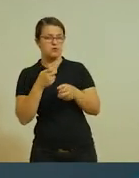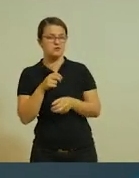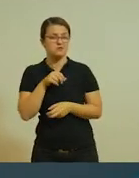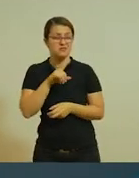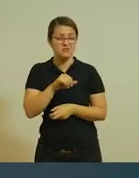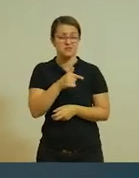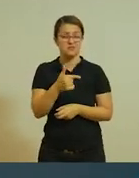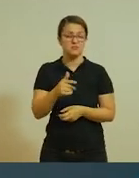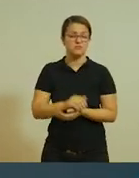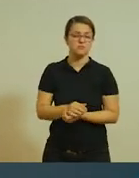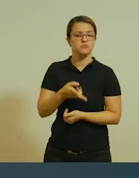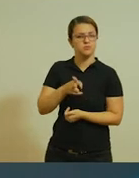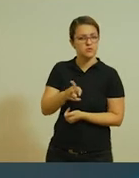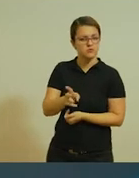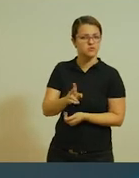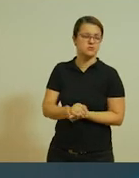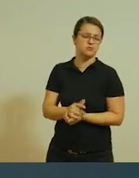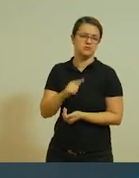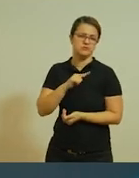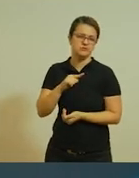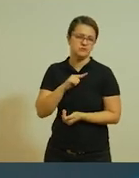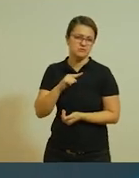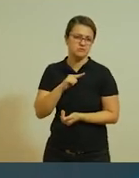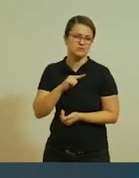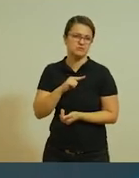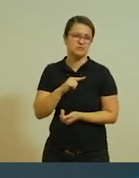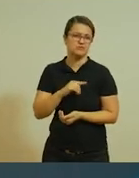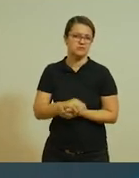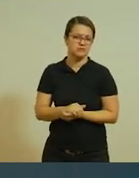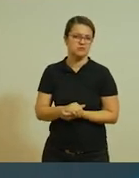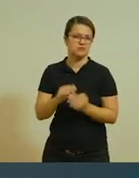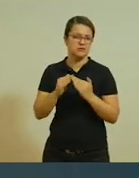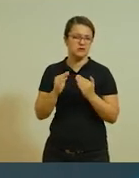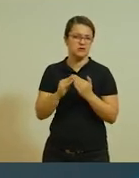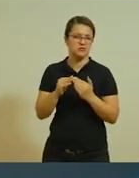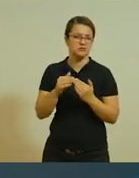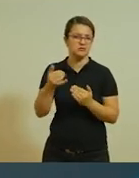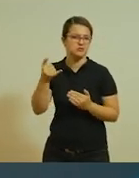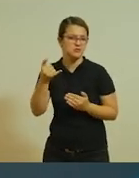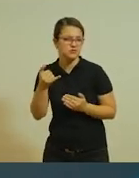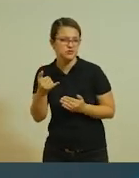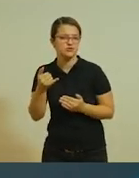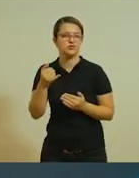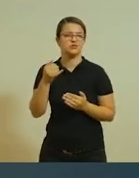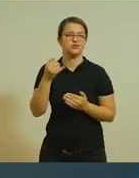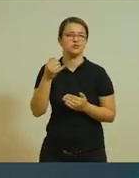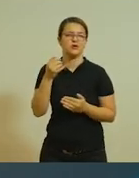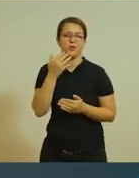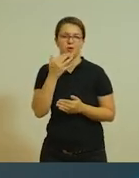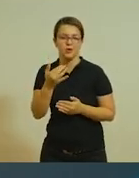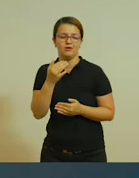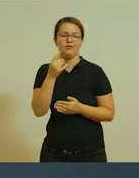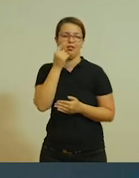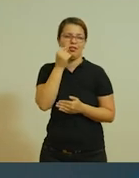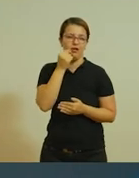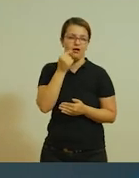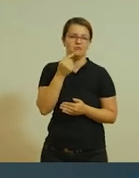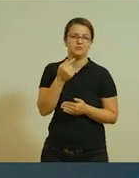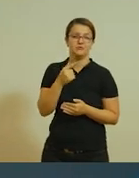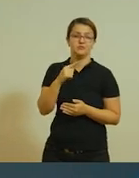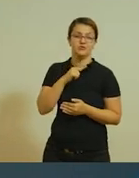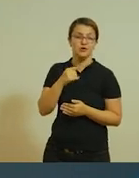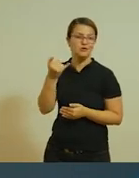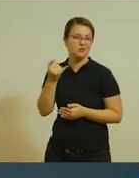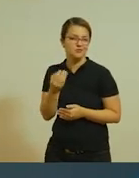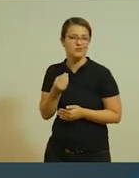as balinhas, você pode continuar com o material que você está trabalhando, né? Tinha canetinhas, ganhou canetinhas, tinha lápis, ganhou lápis,